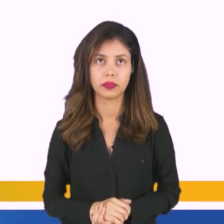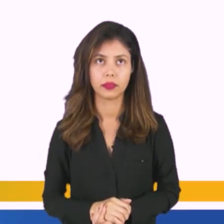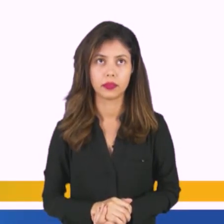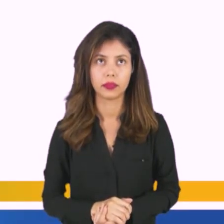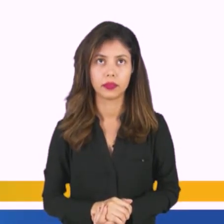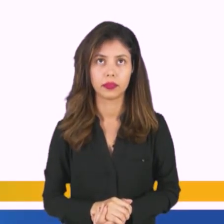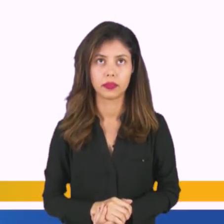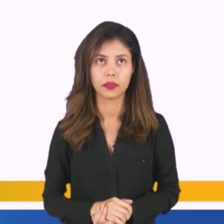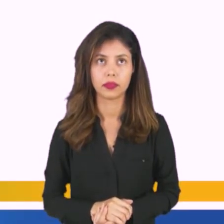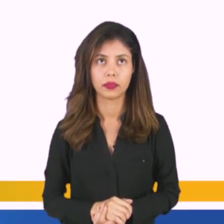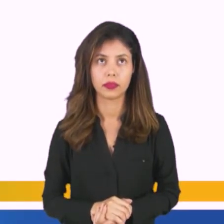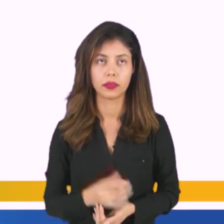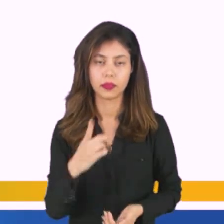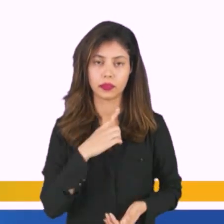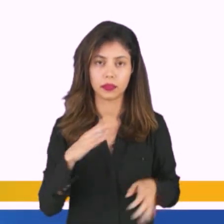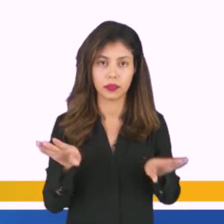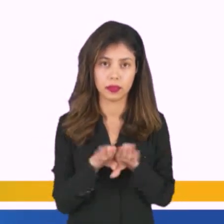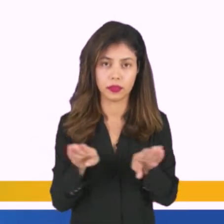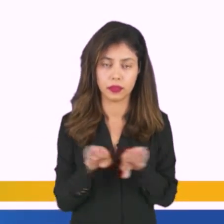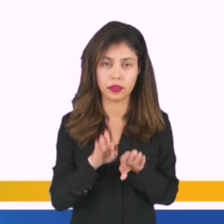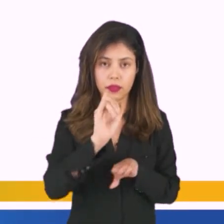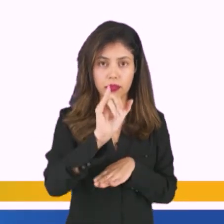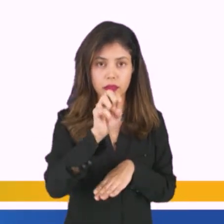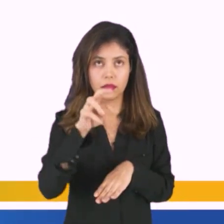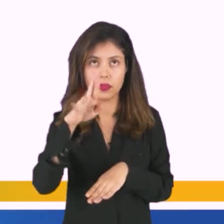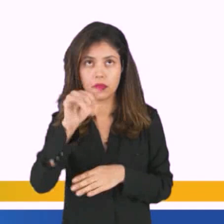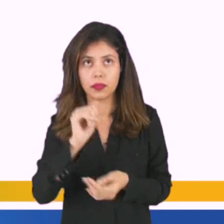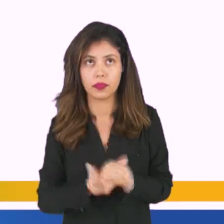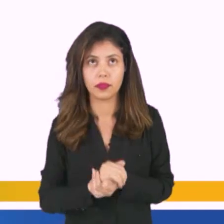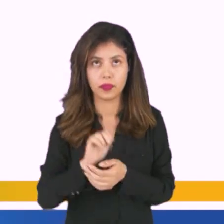Nós temos também a isomeria espacial